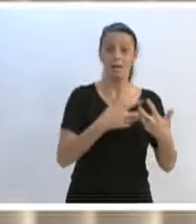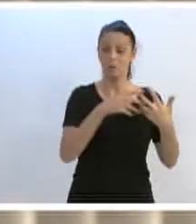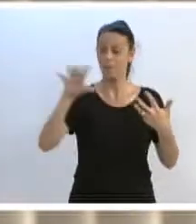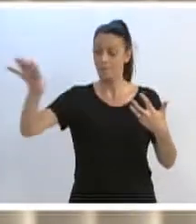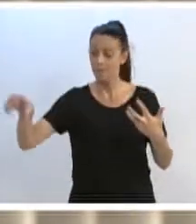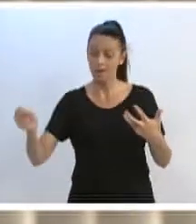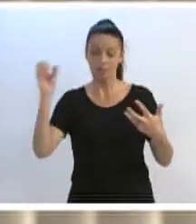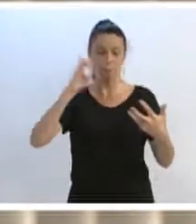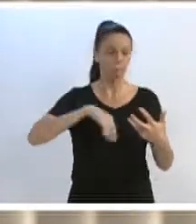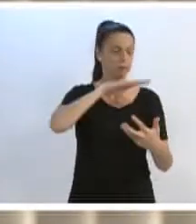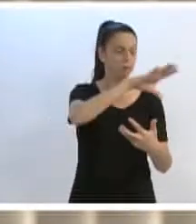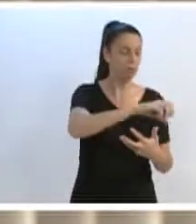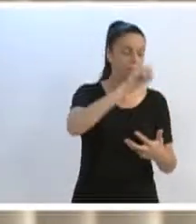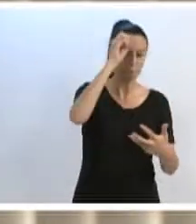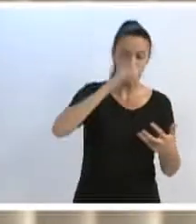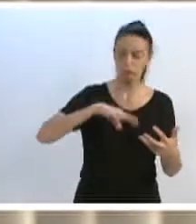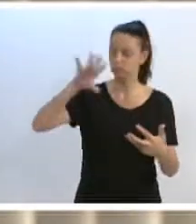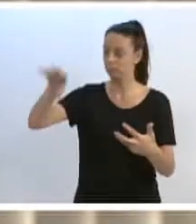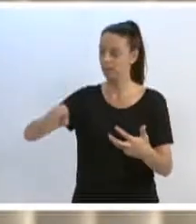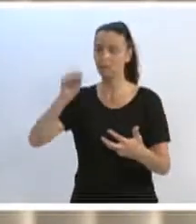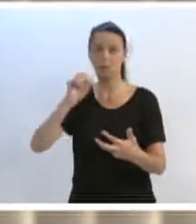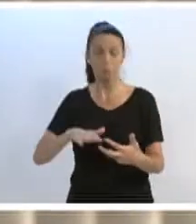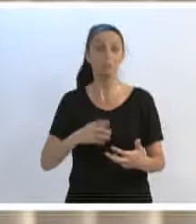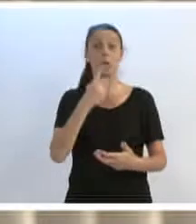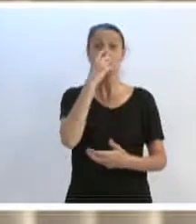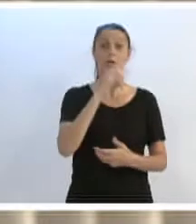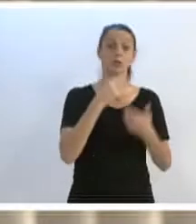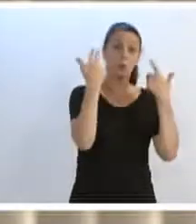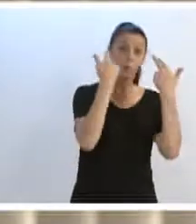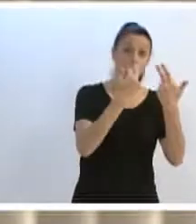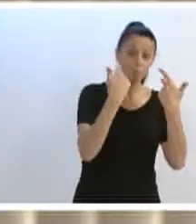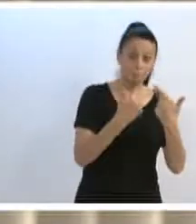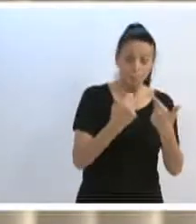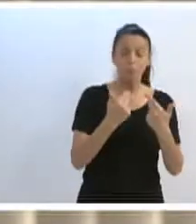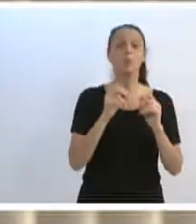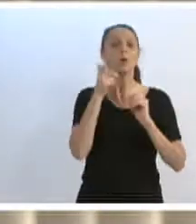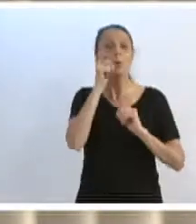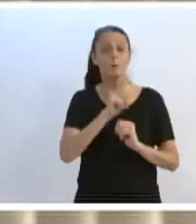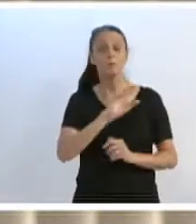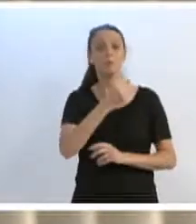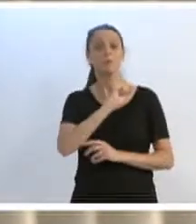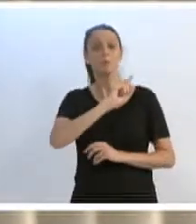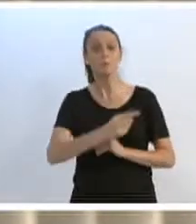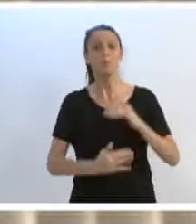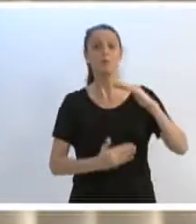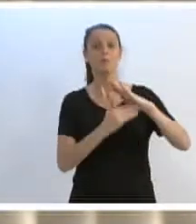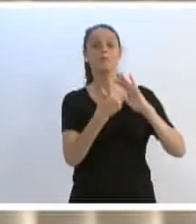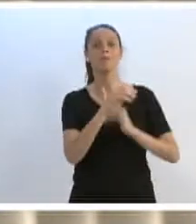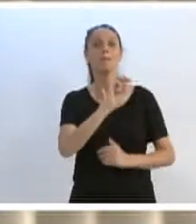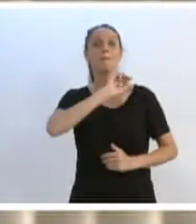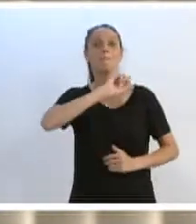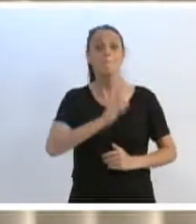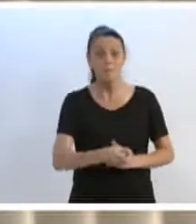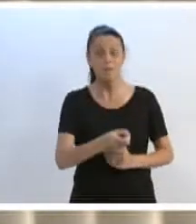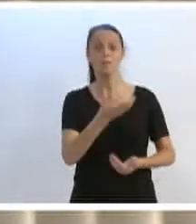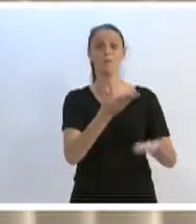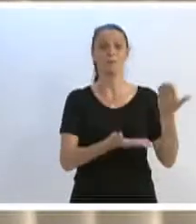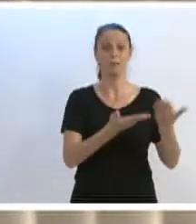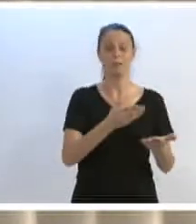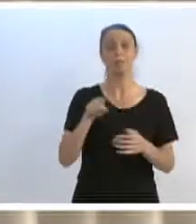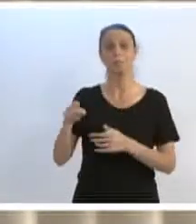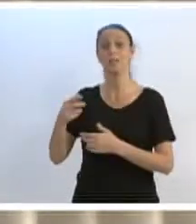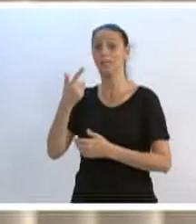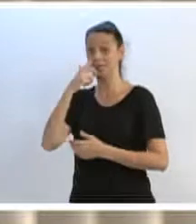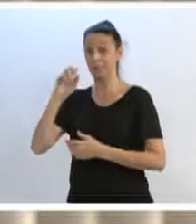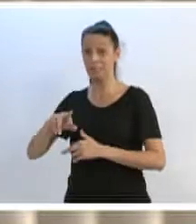ideia, quando é lixo comum, o caminhão consegue coletar de 8.000 a 10.000 quilos. Para o reciclado, é um número